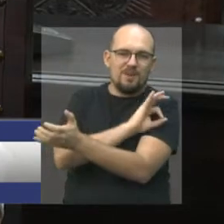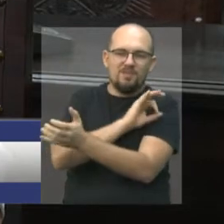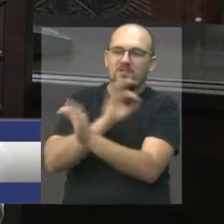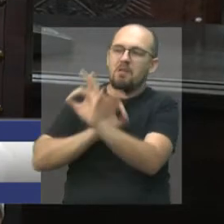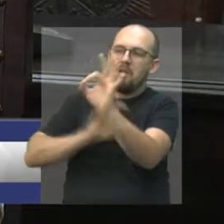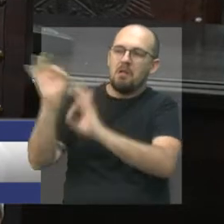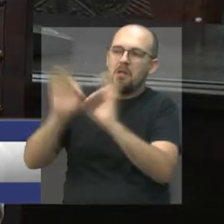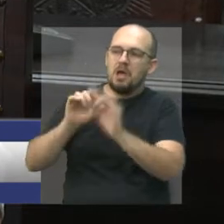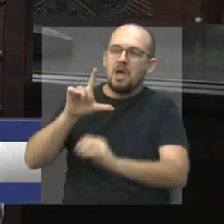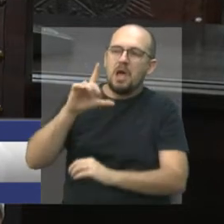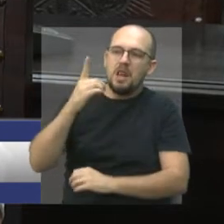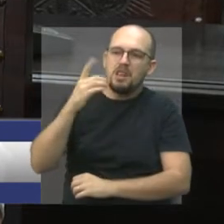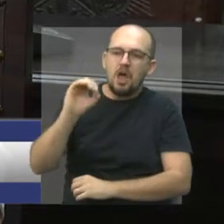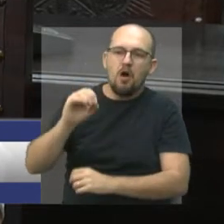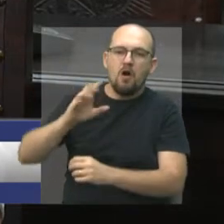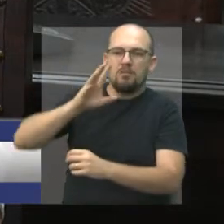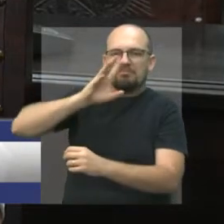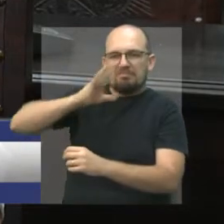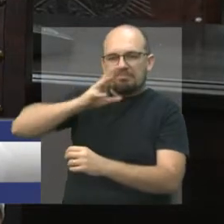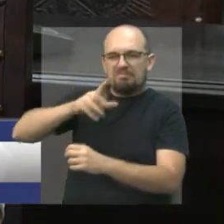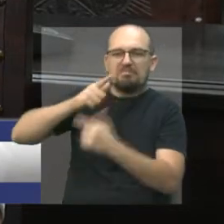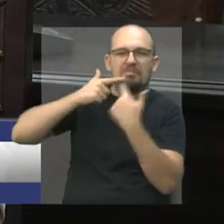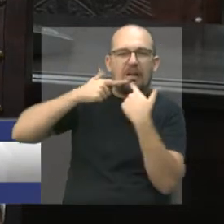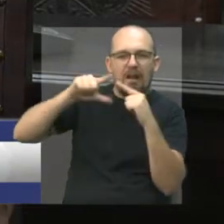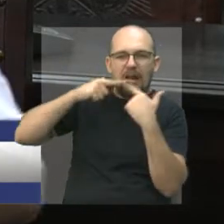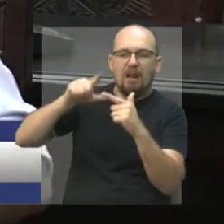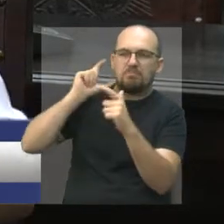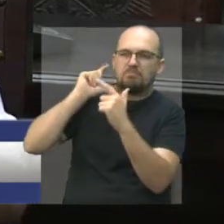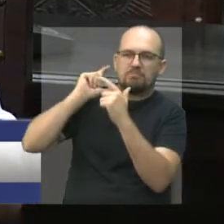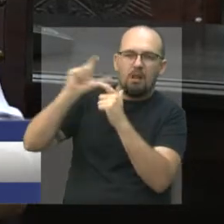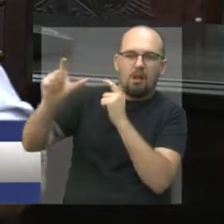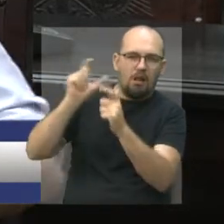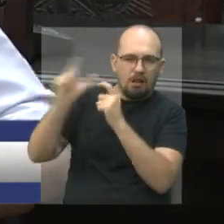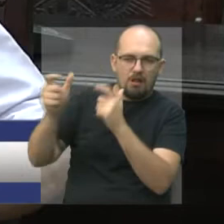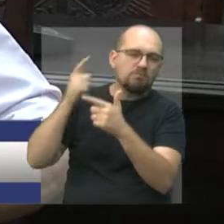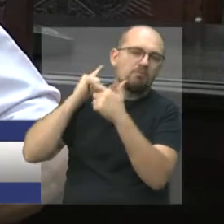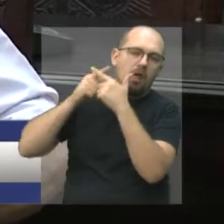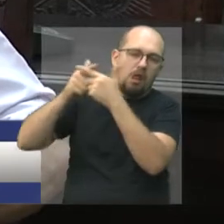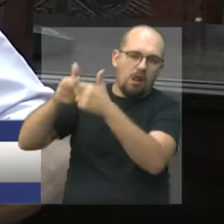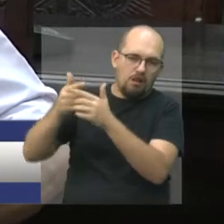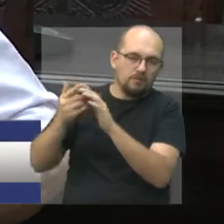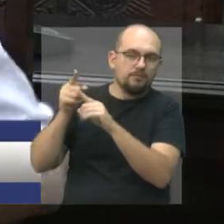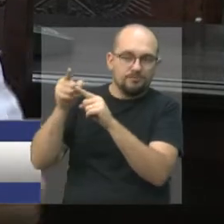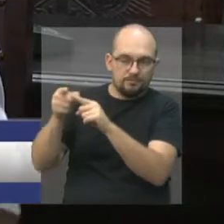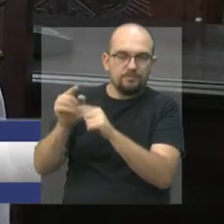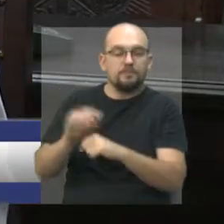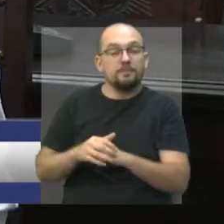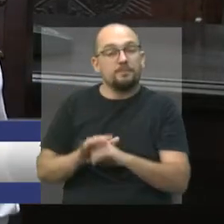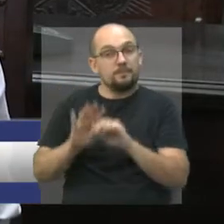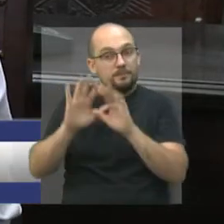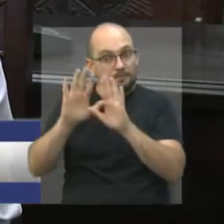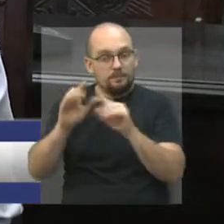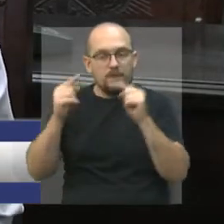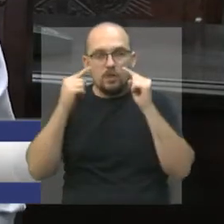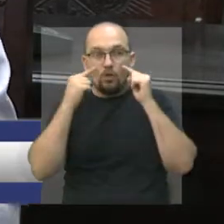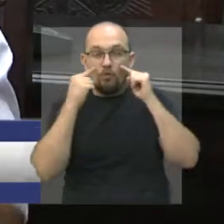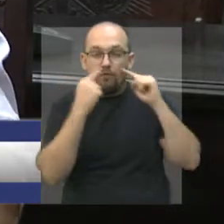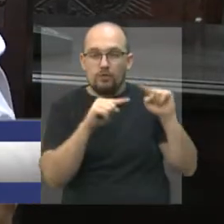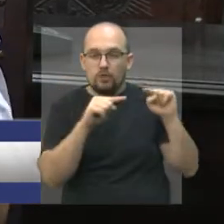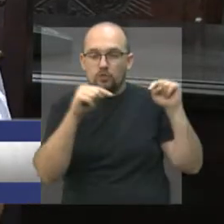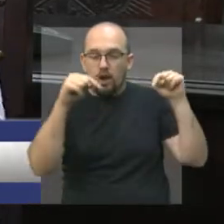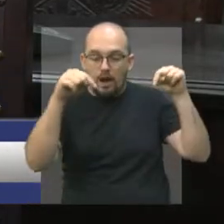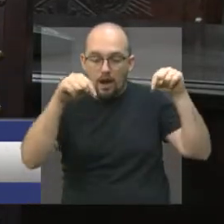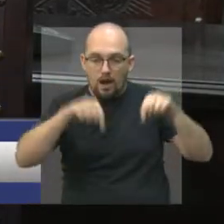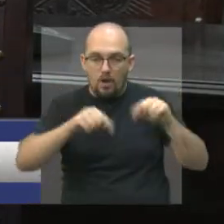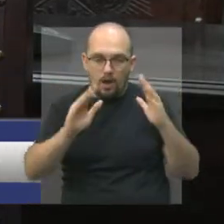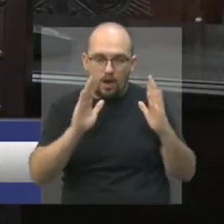no mandato passado. E nós estamos vendo, neste mandato, vereador, eu queria até aqui alertar o